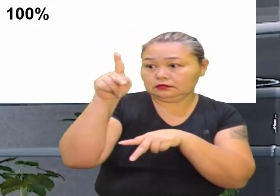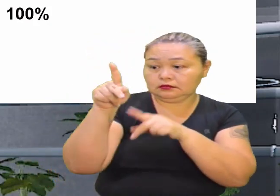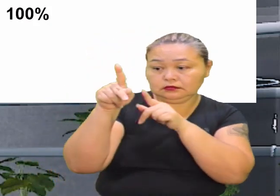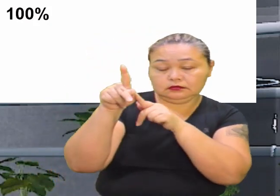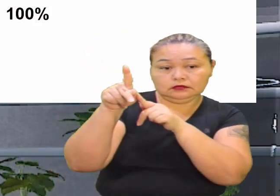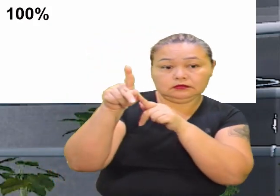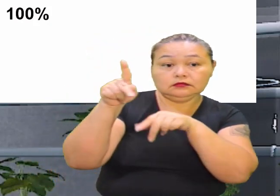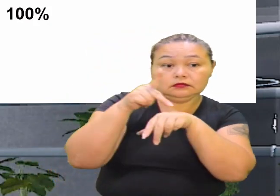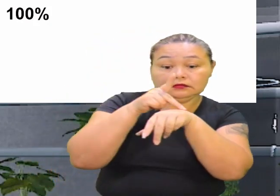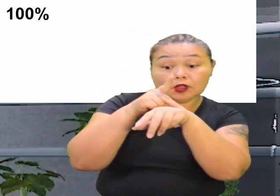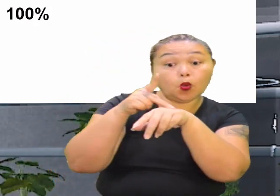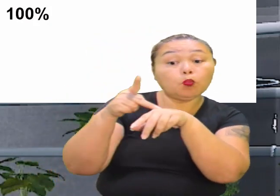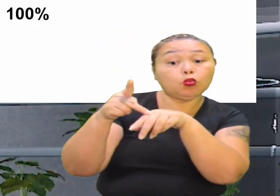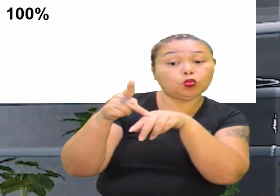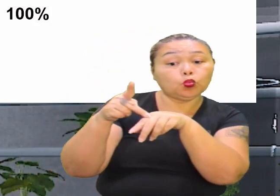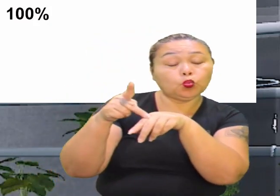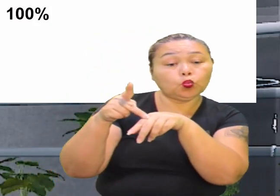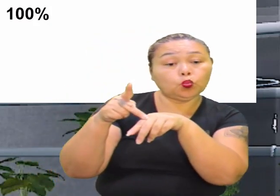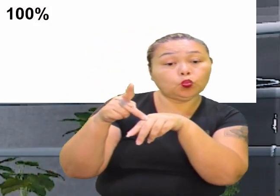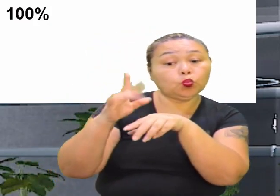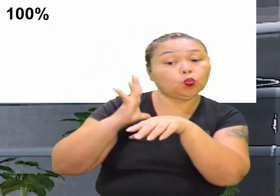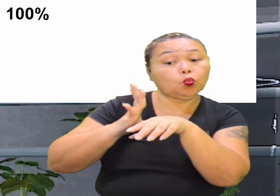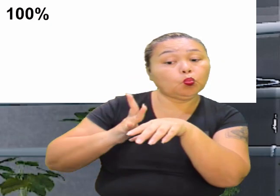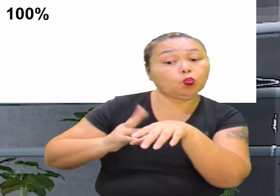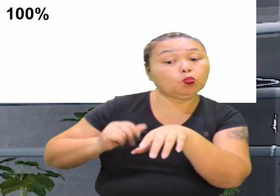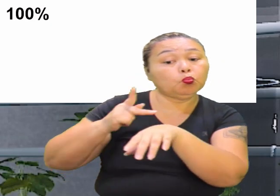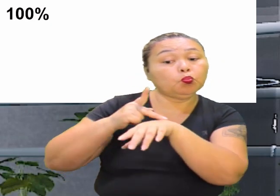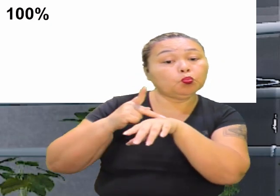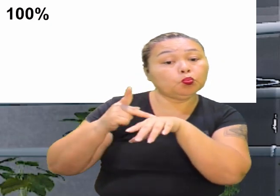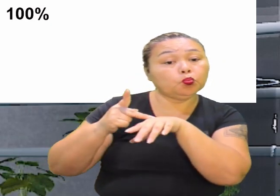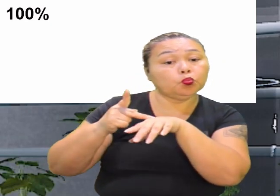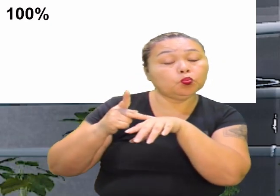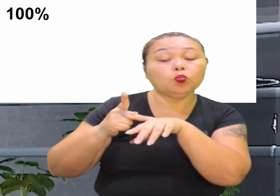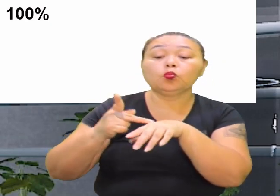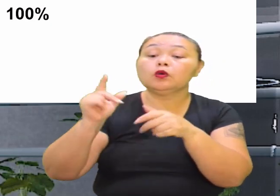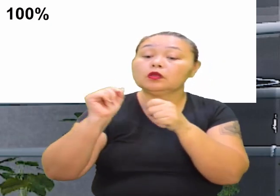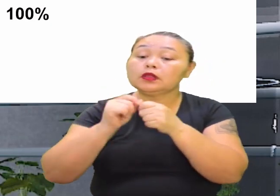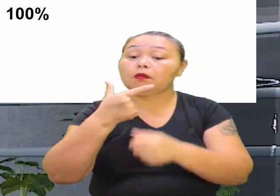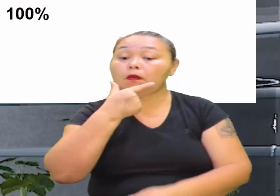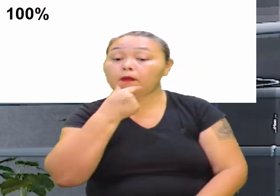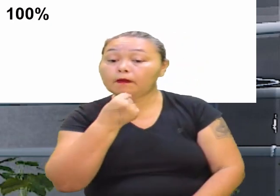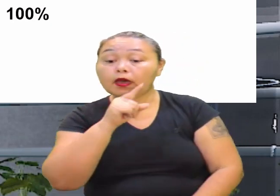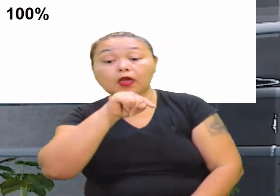aqui é puro. Então nós temos macho e aqui nós